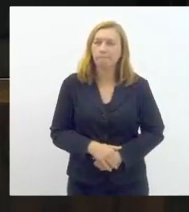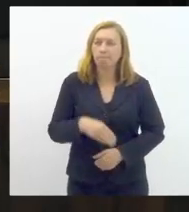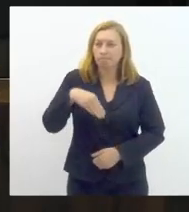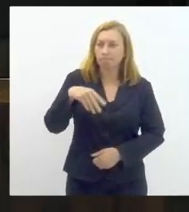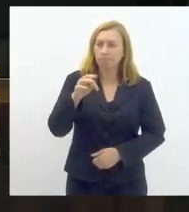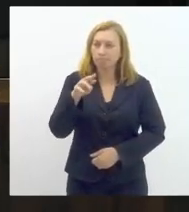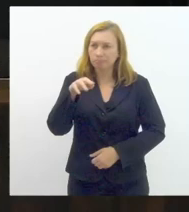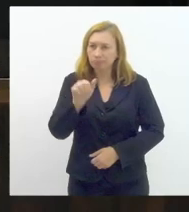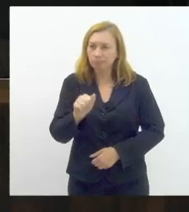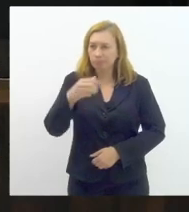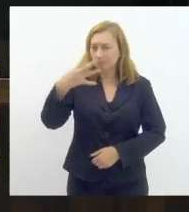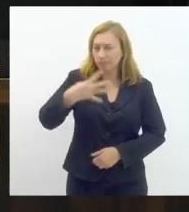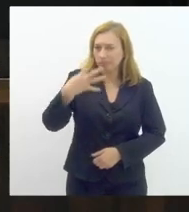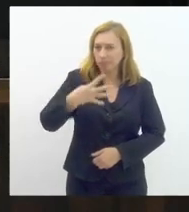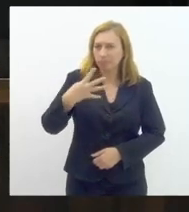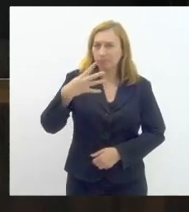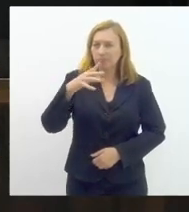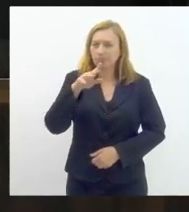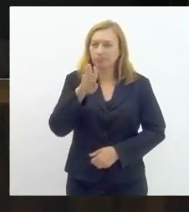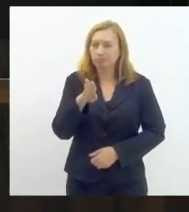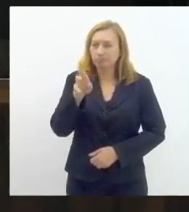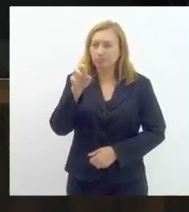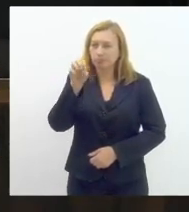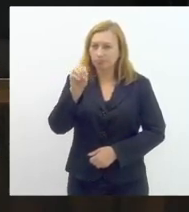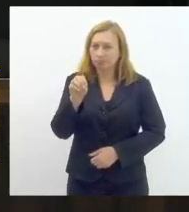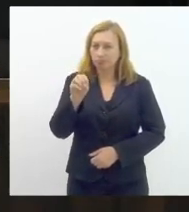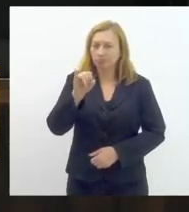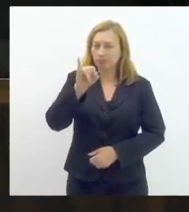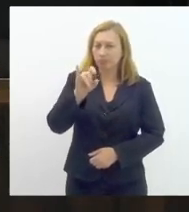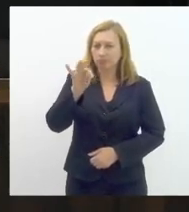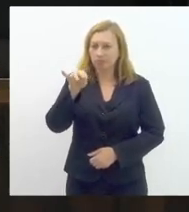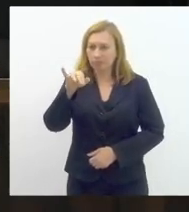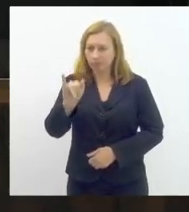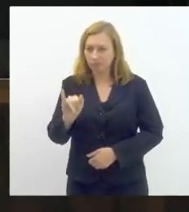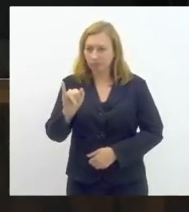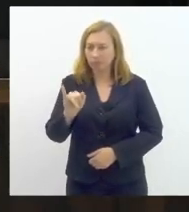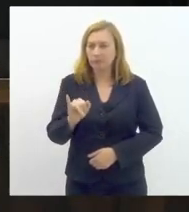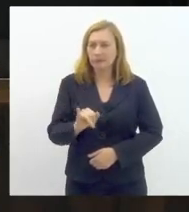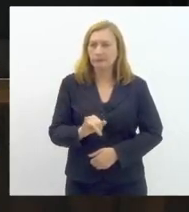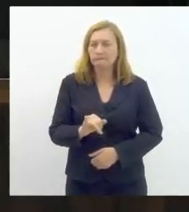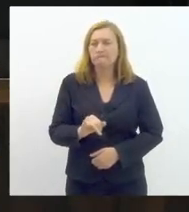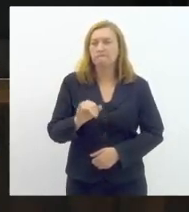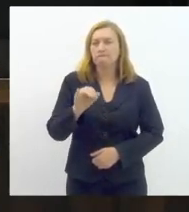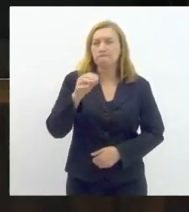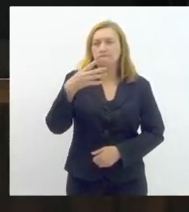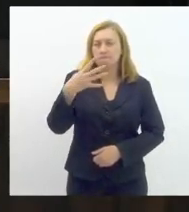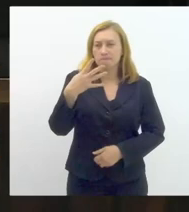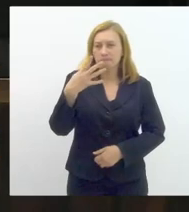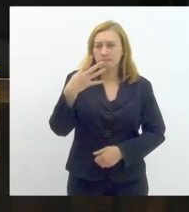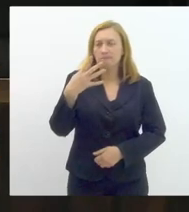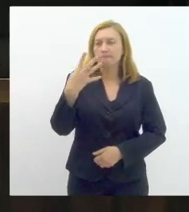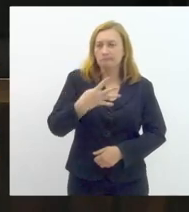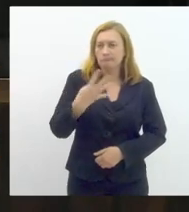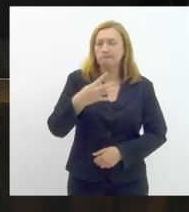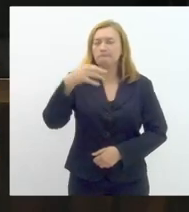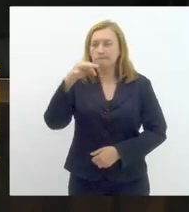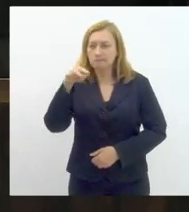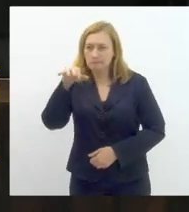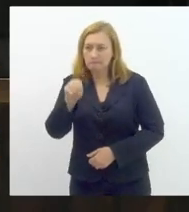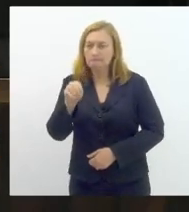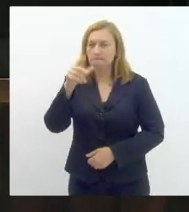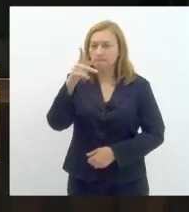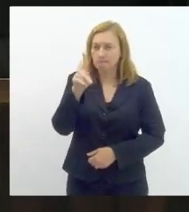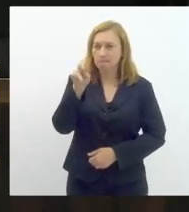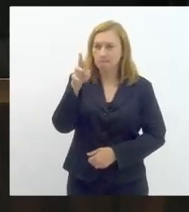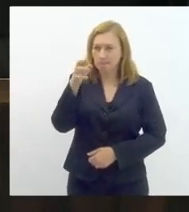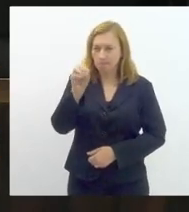Metro 4, Bruno Felipe, de Itaguaí. Metro 4, novamente, Pedro Gabriel,